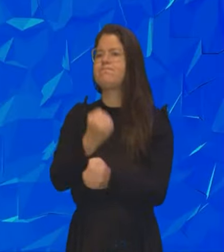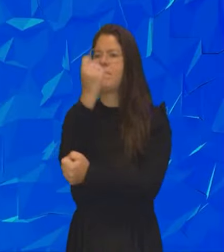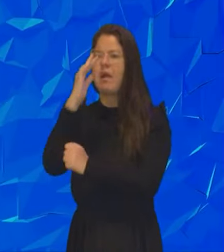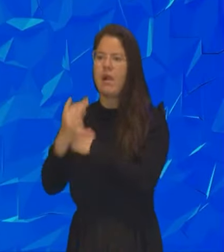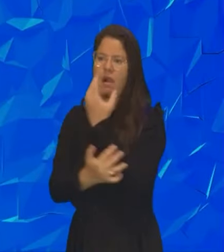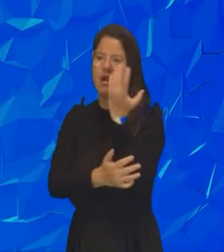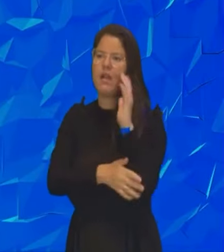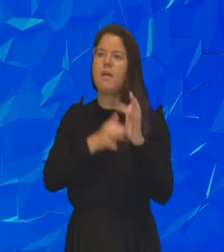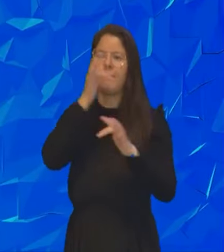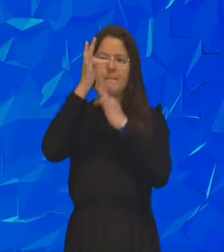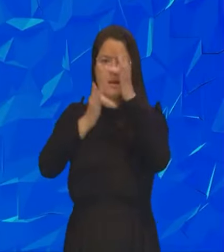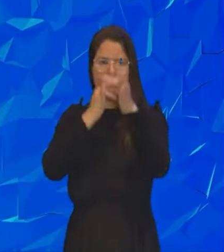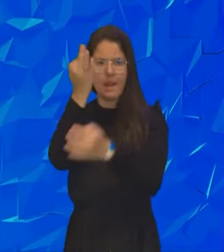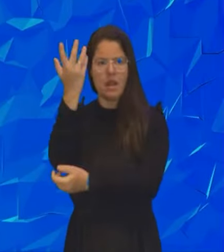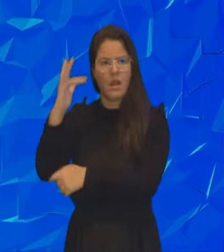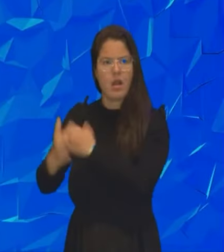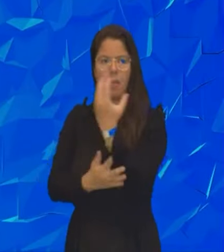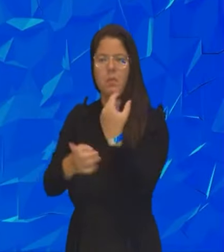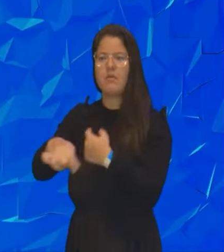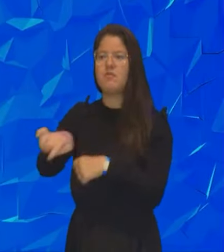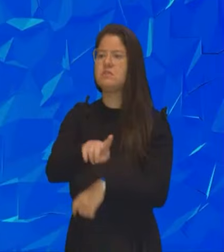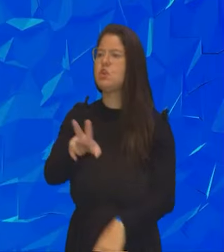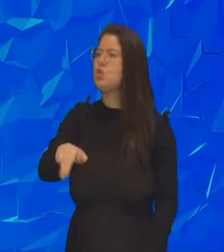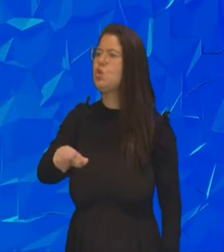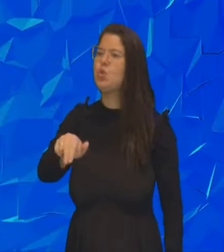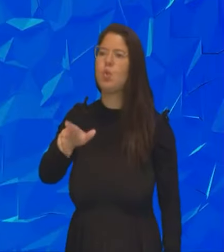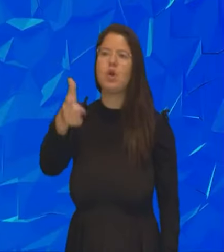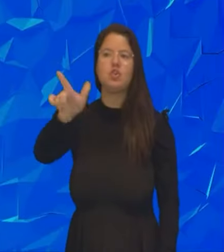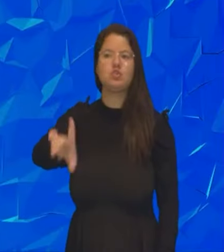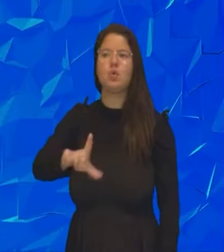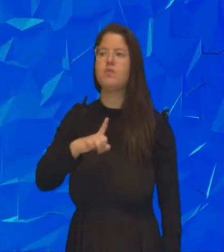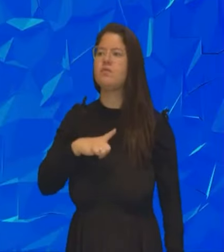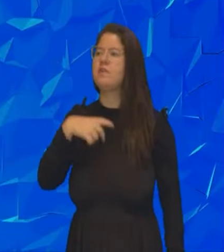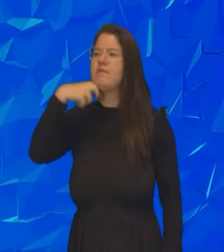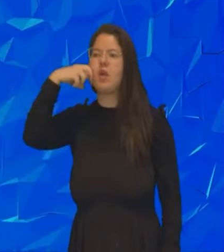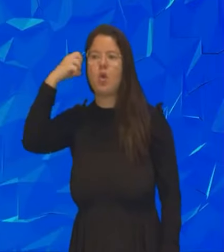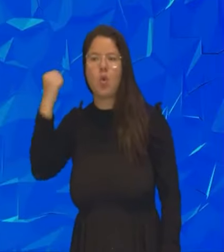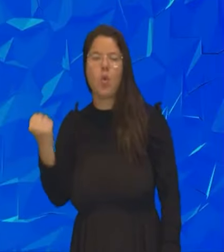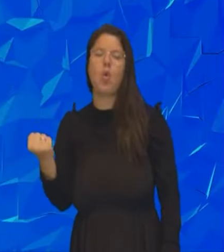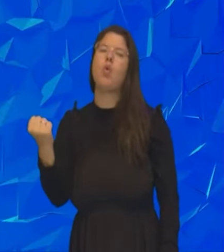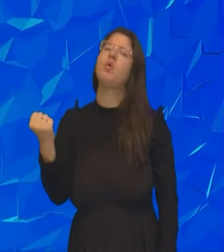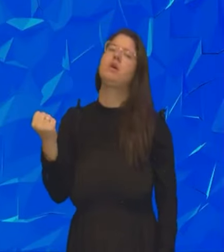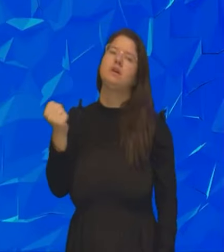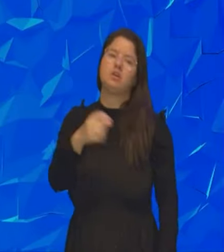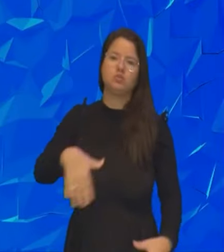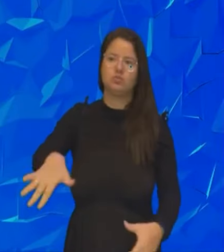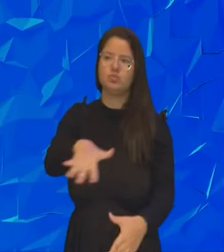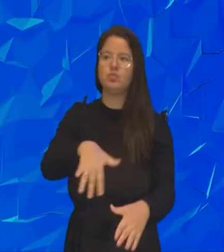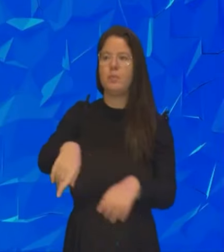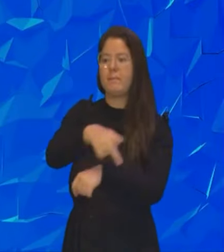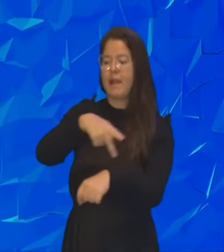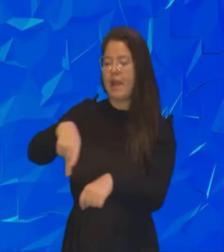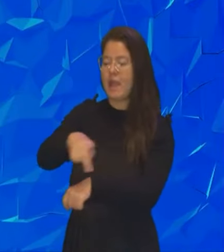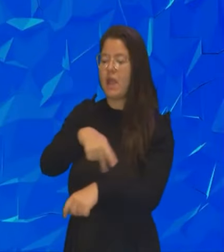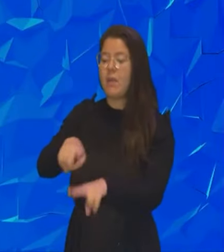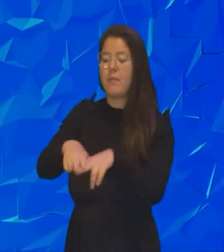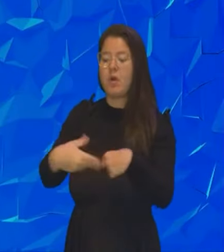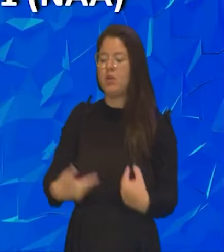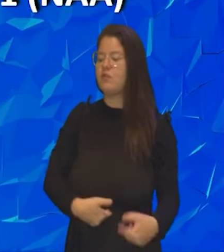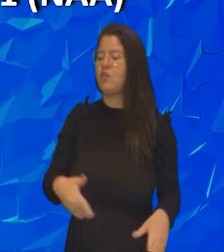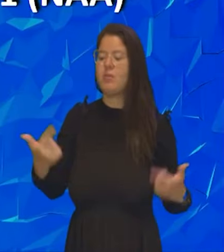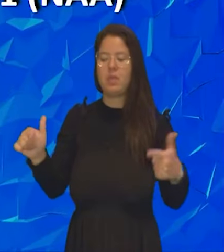e as colheitas do campo, para que vocês nunca mais passem vergonha entre as nações por causa da